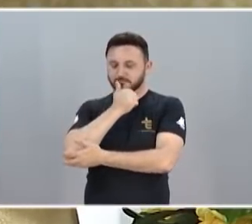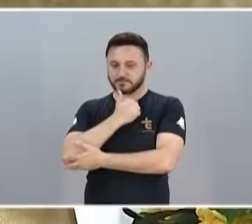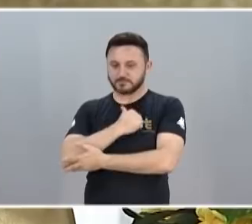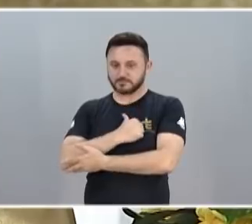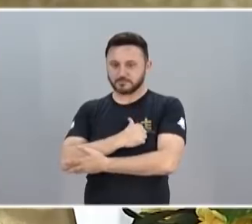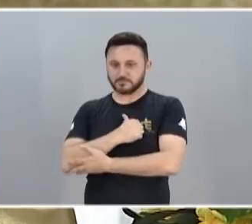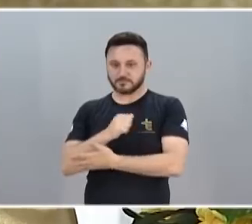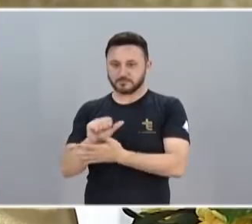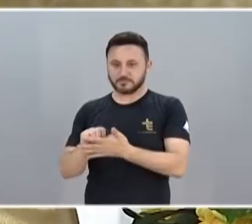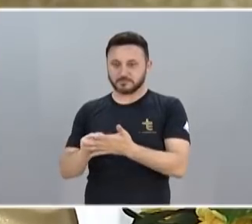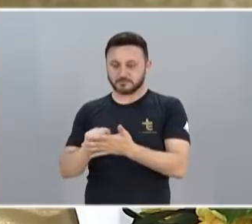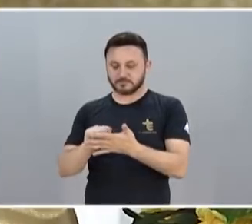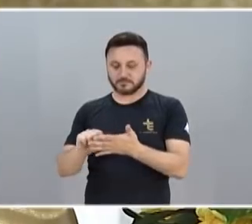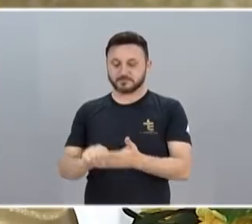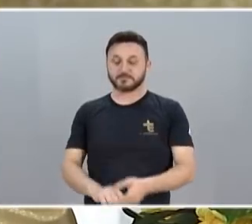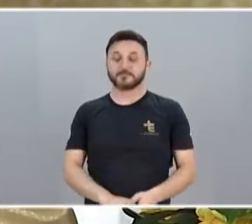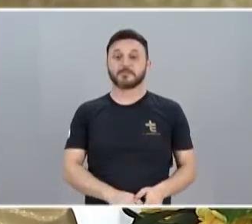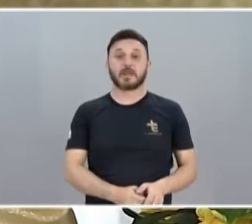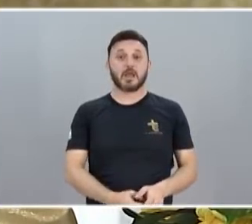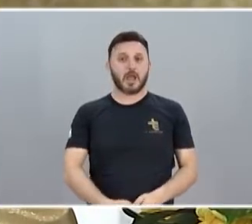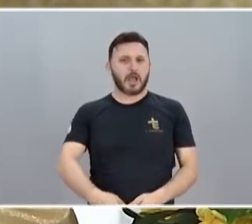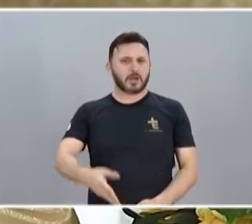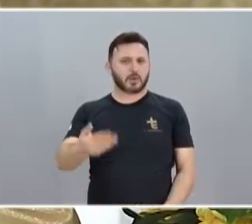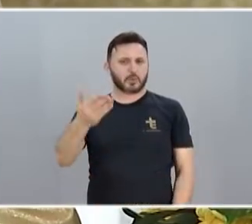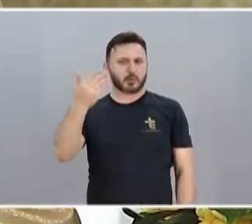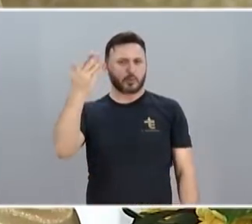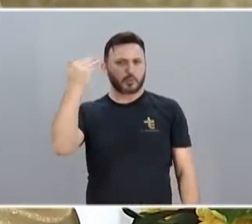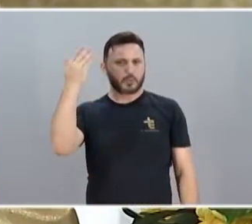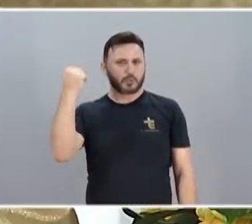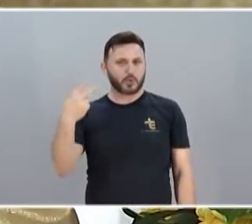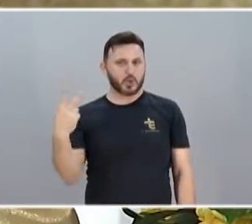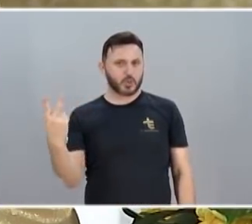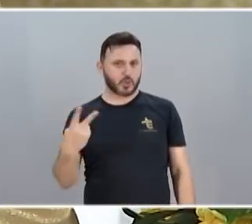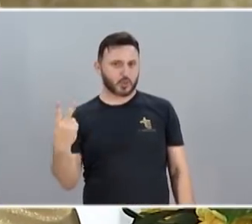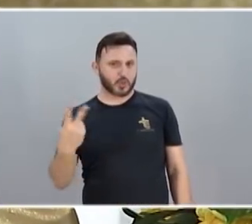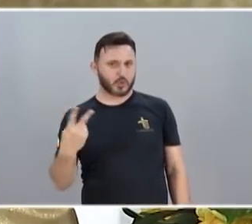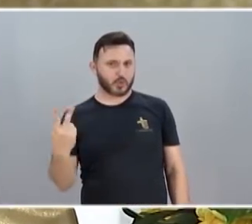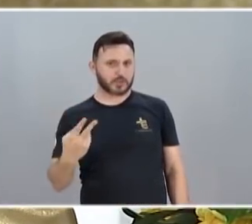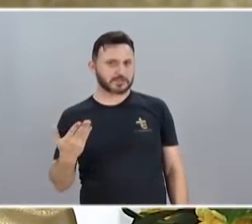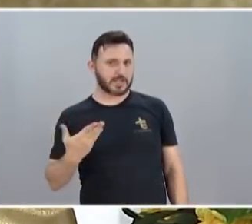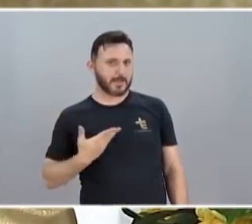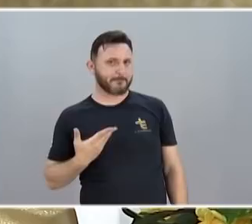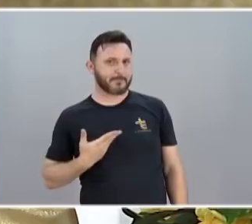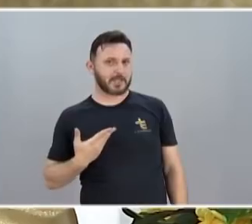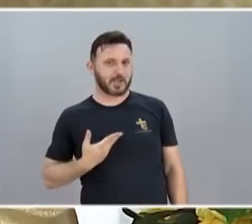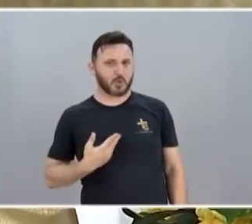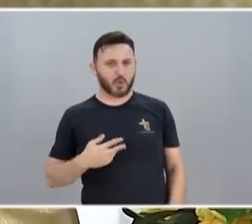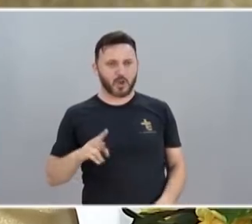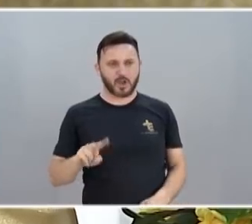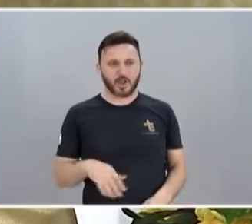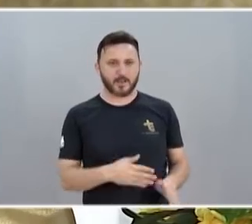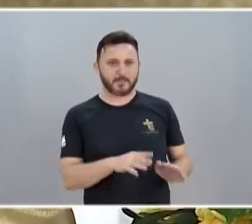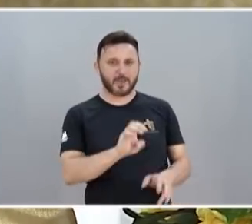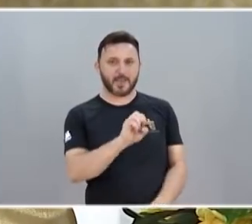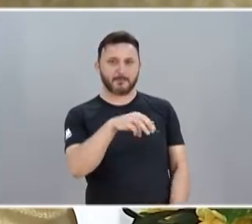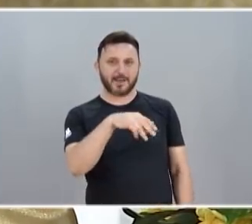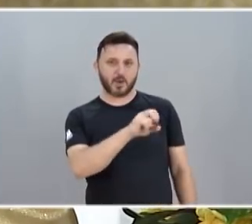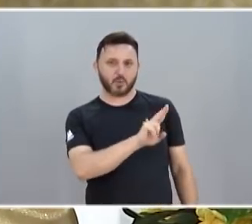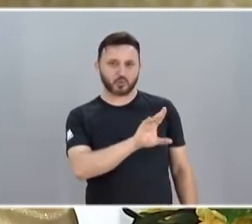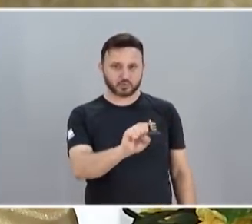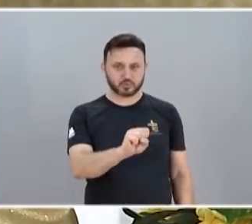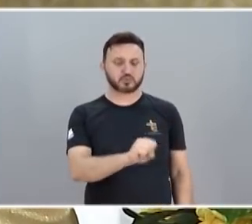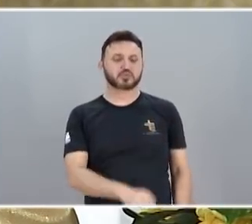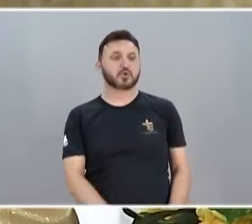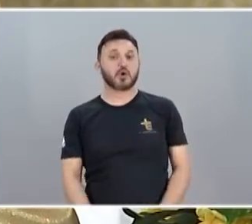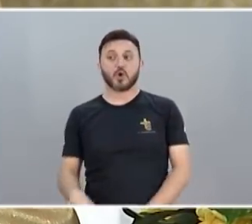tempo, os dois discípulos contaram o que tinha acontecido no caminho e como tinham